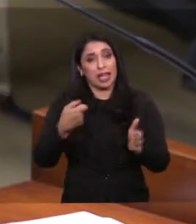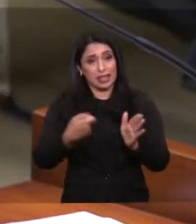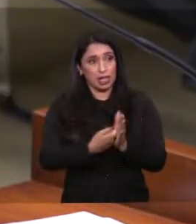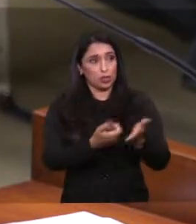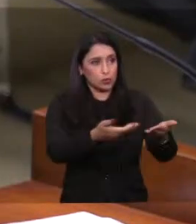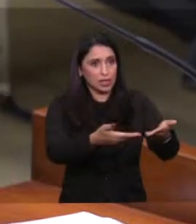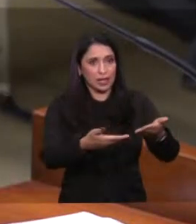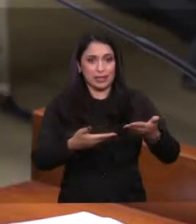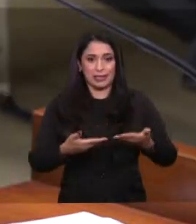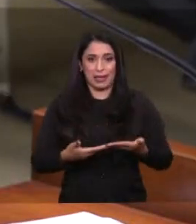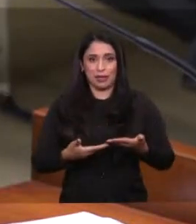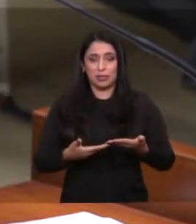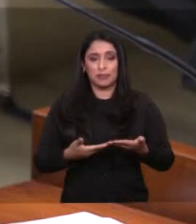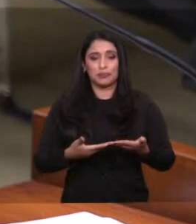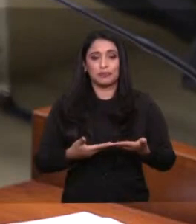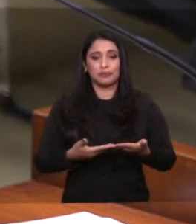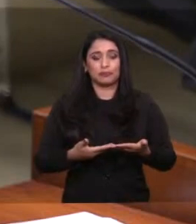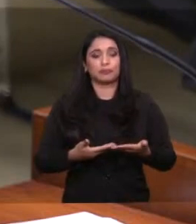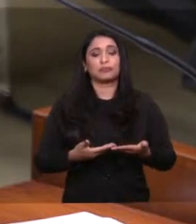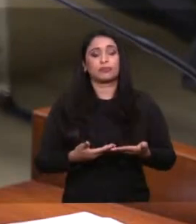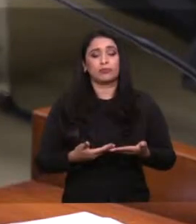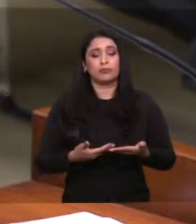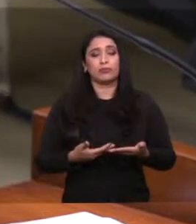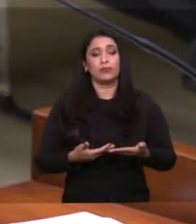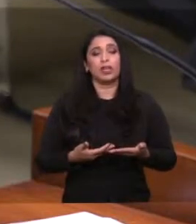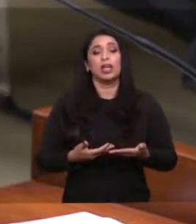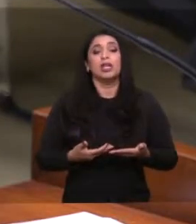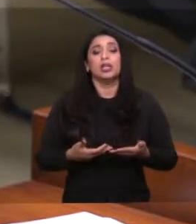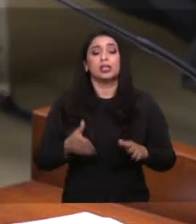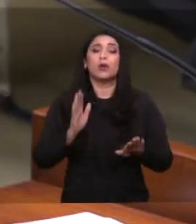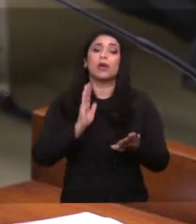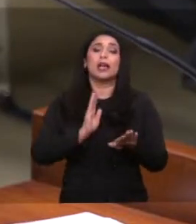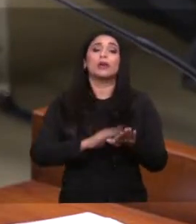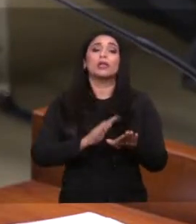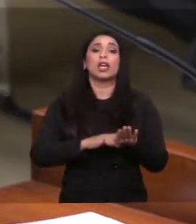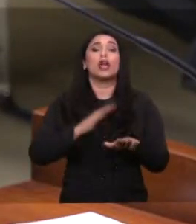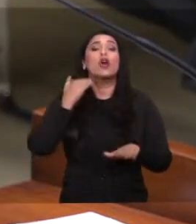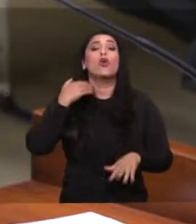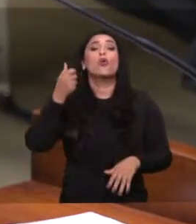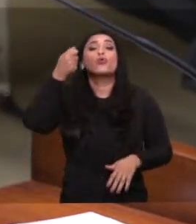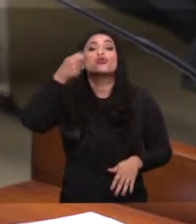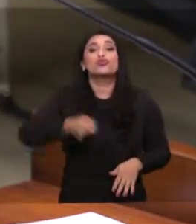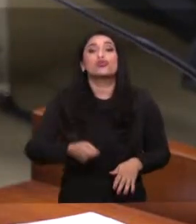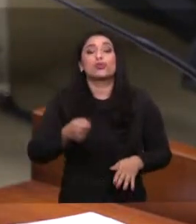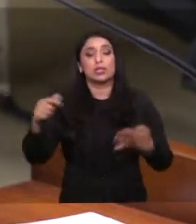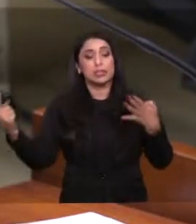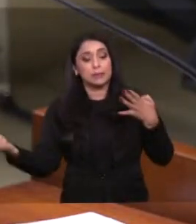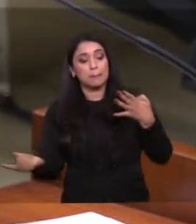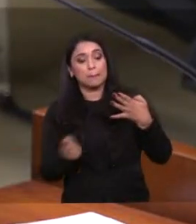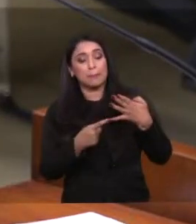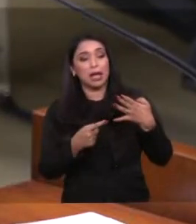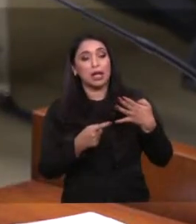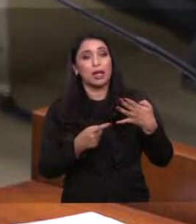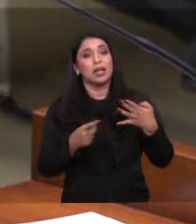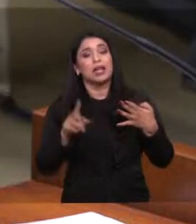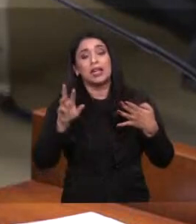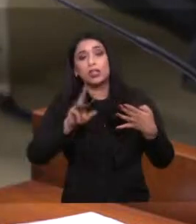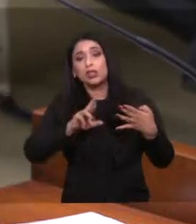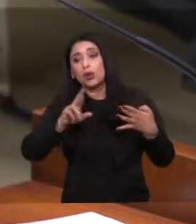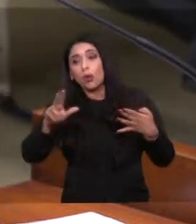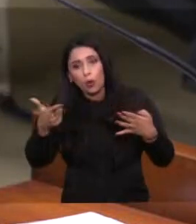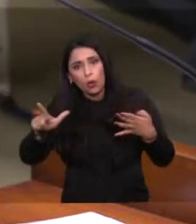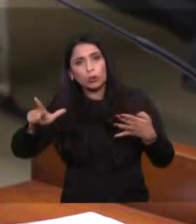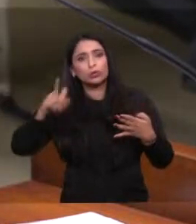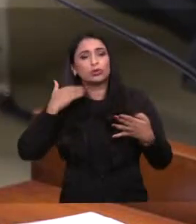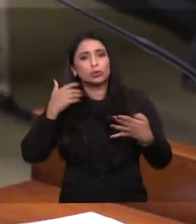denúncia, teve tal ato atribuído ao juiz do inquérito, ou seja, ao juiz distinto do juiz competente